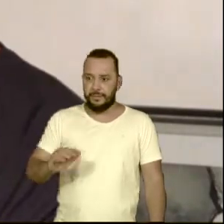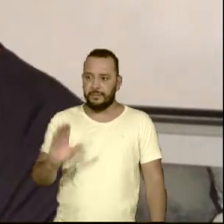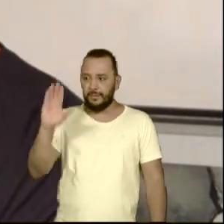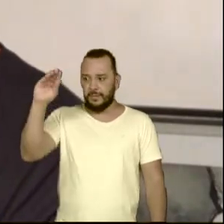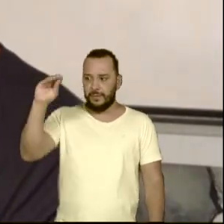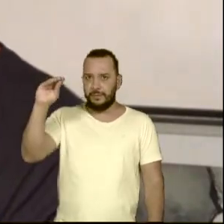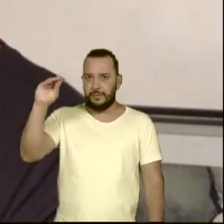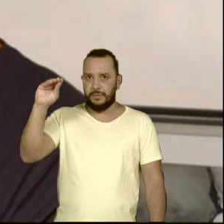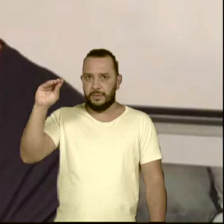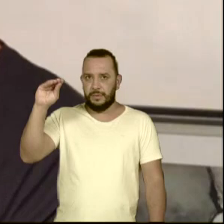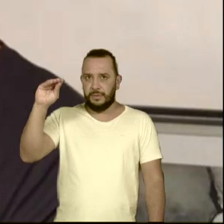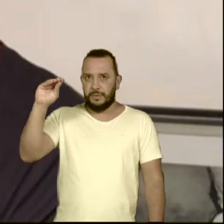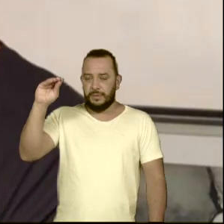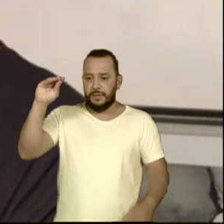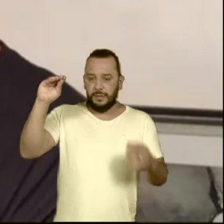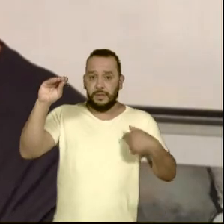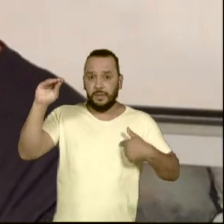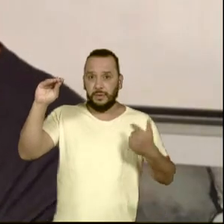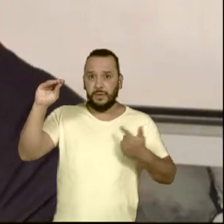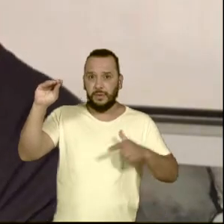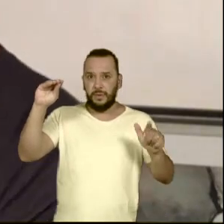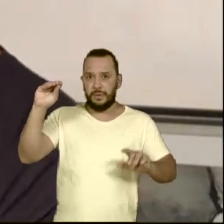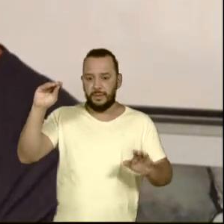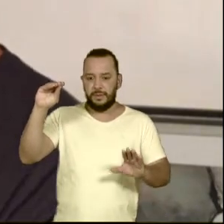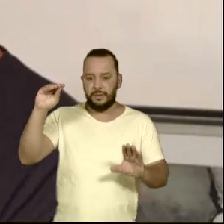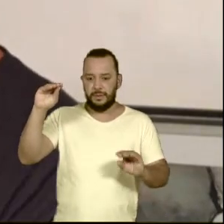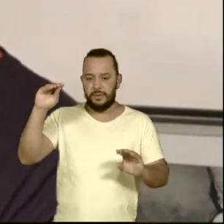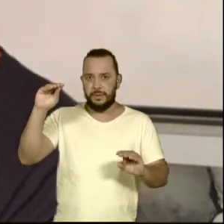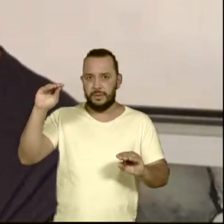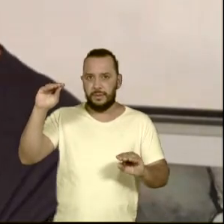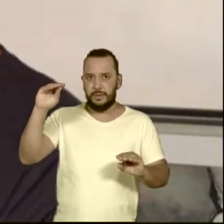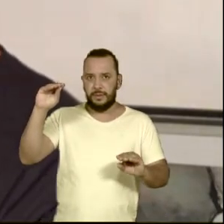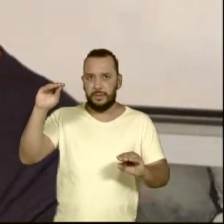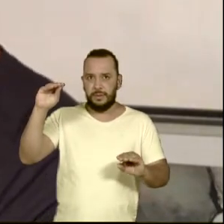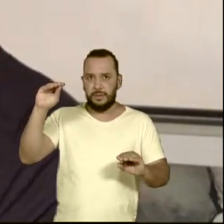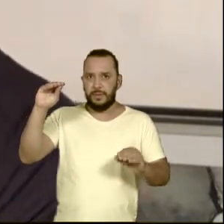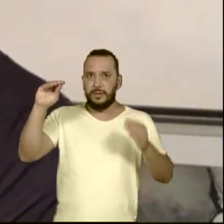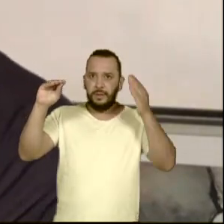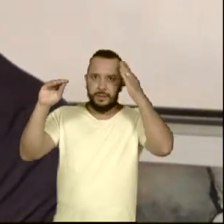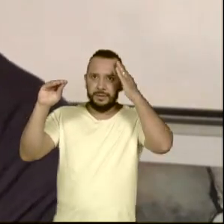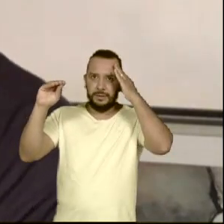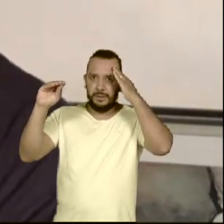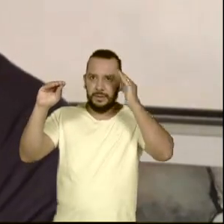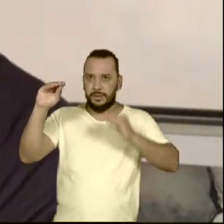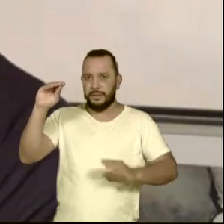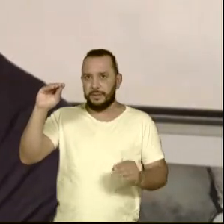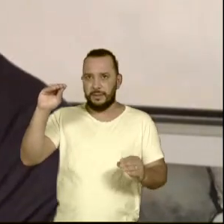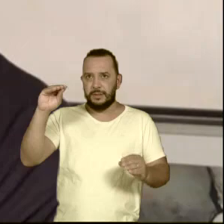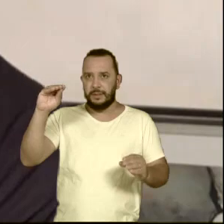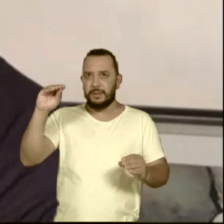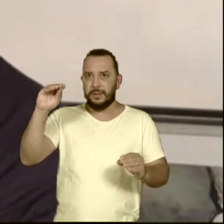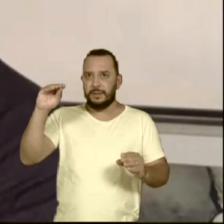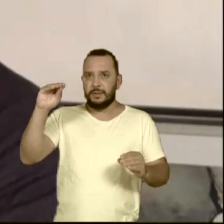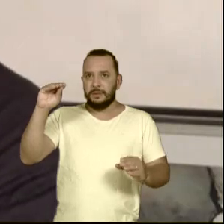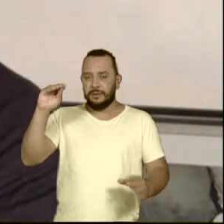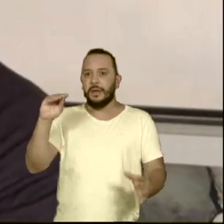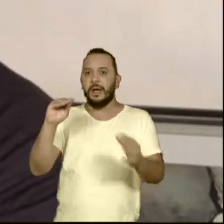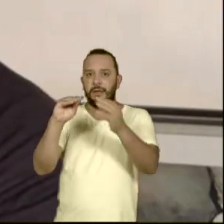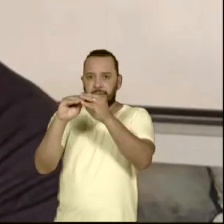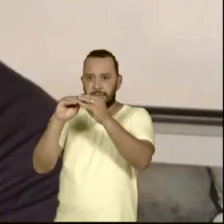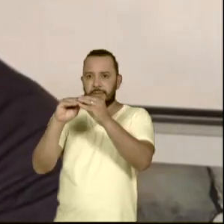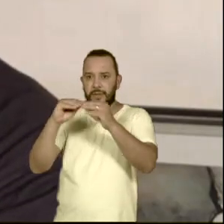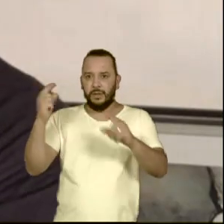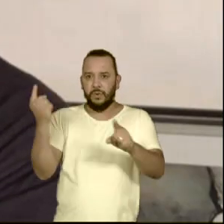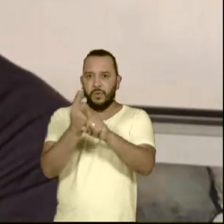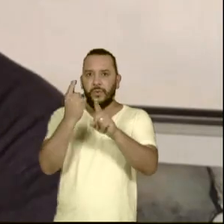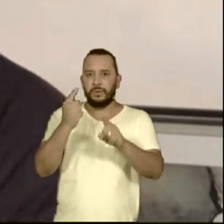fazer a mão esquerda, porque eu lá embaixo, manipulando o boneco, eu sei exatamente onde está a minha mão aqui, onde está a minha mão aqui. Eu sei onde elas se encontram.